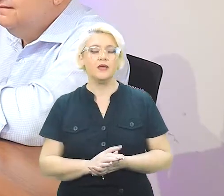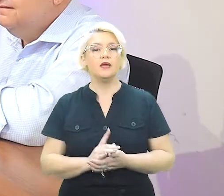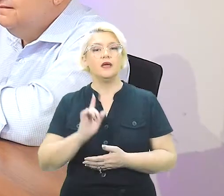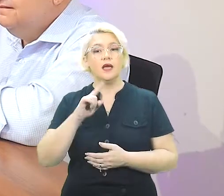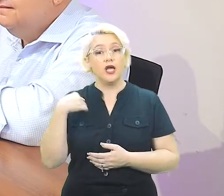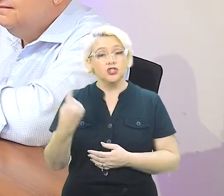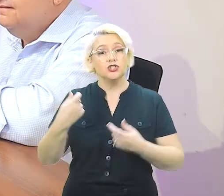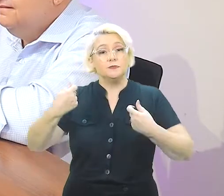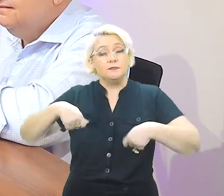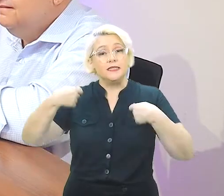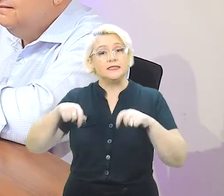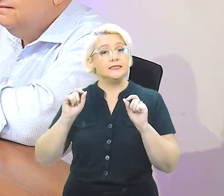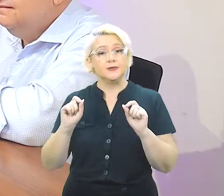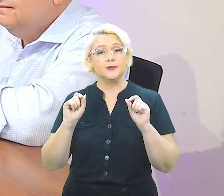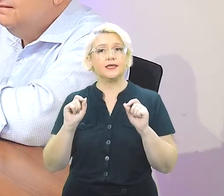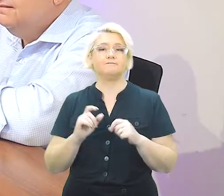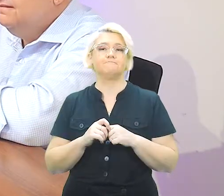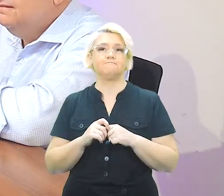gente